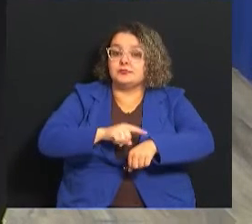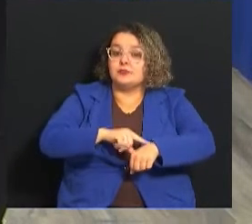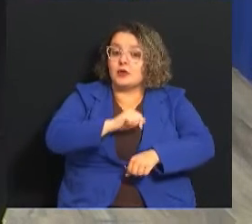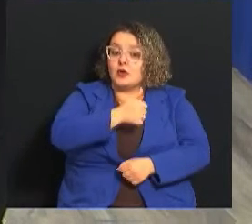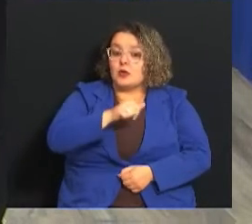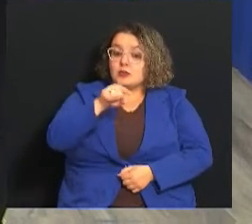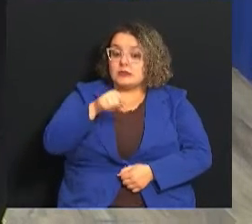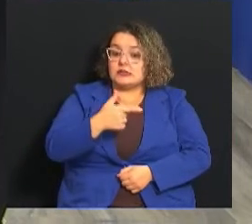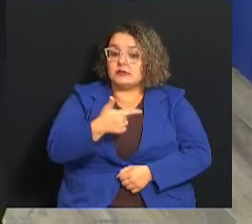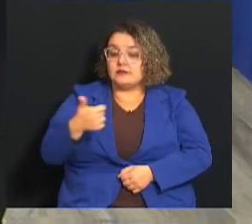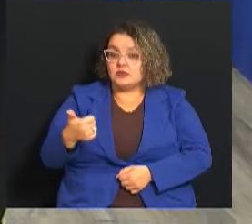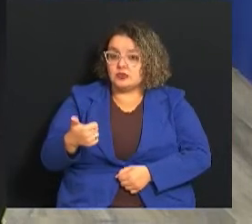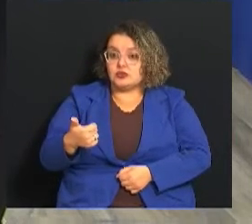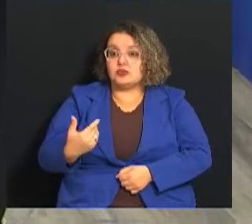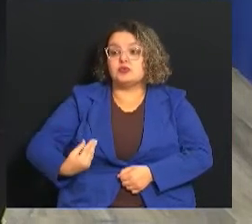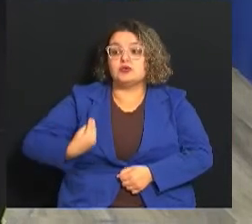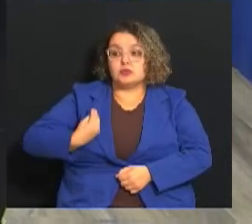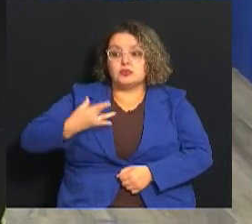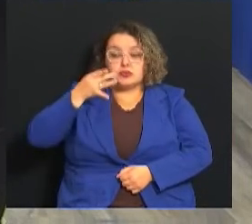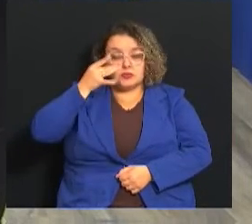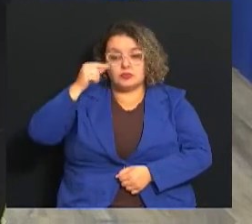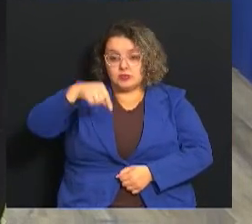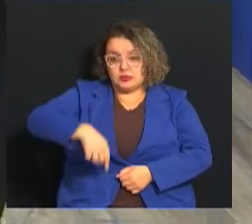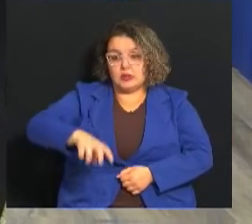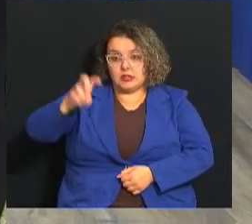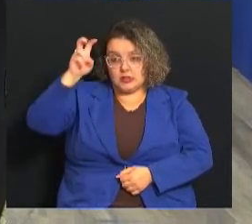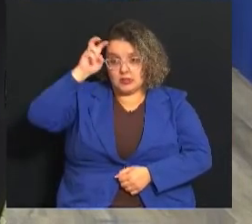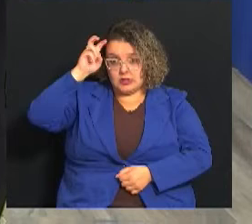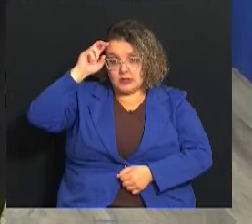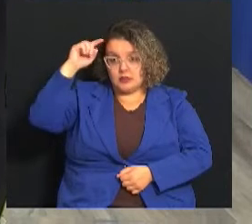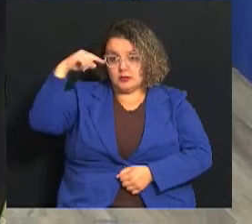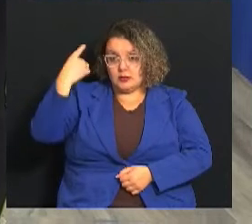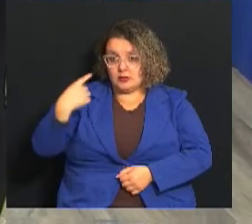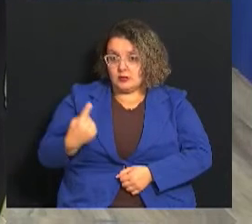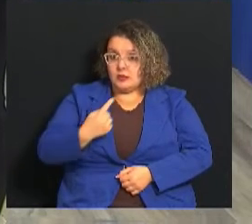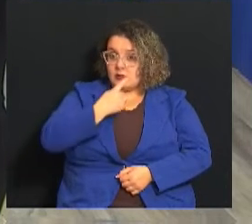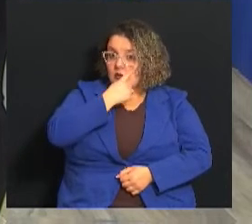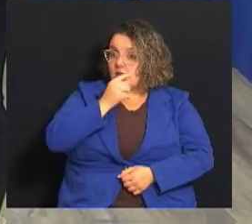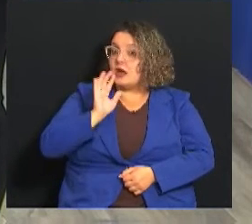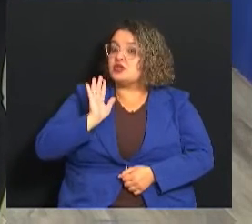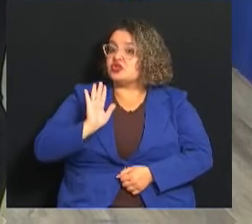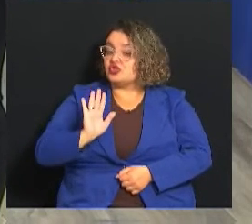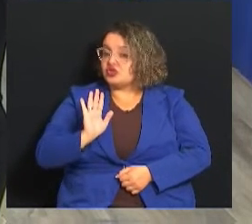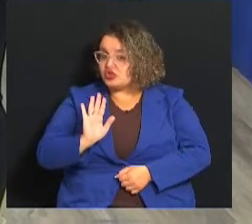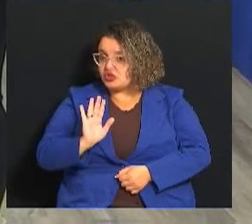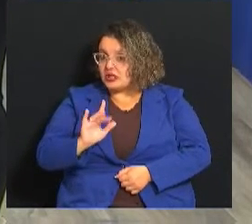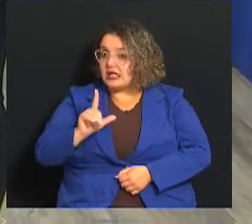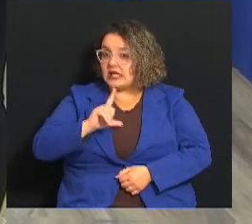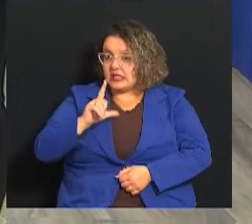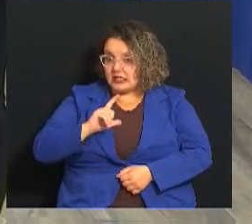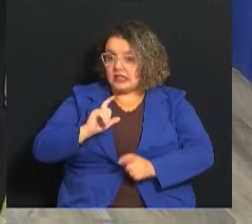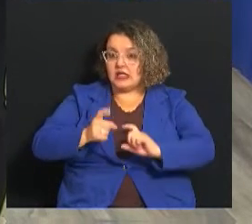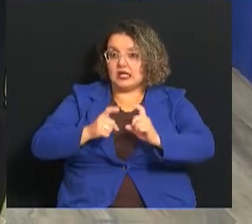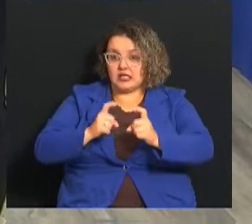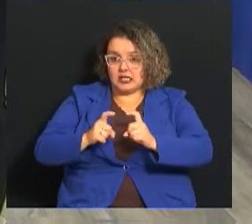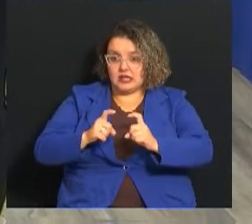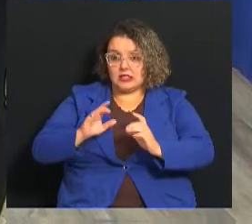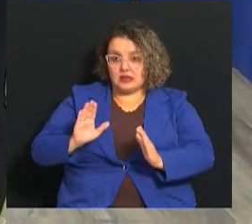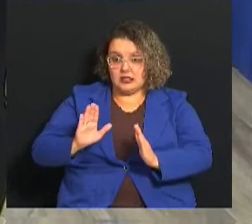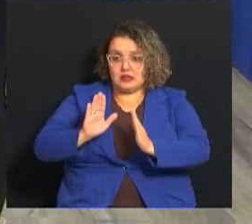11h21, nós estamos ao vivo nesta quinta-feira e Mirna Abreu, daqui a pouco, tem reunião de